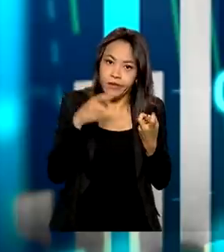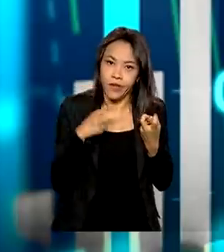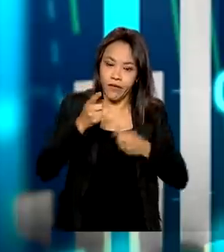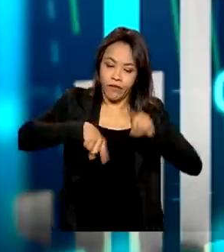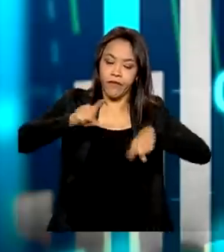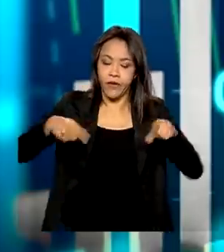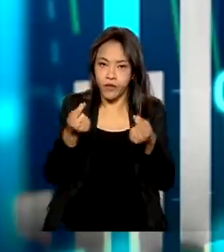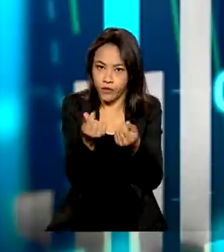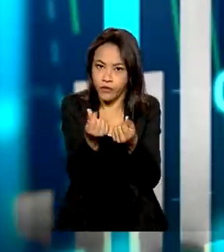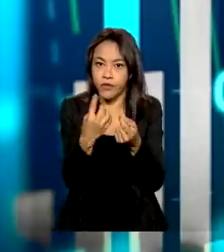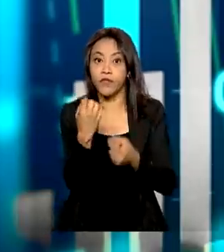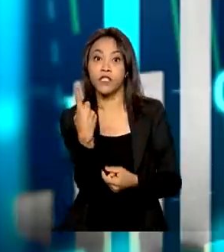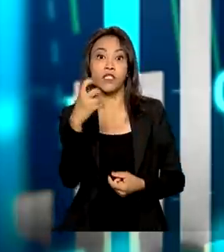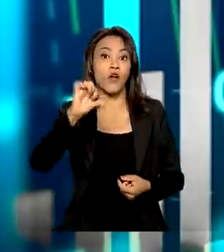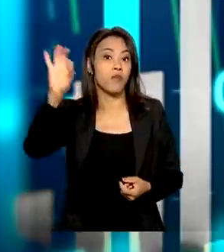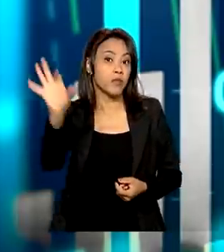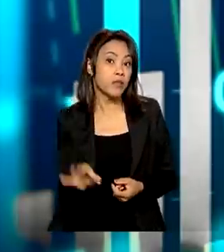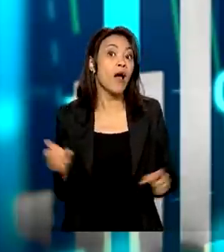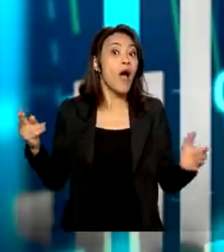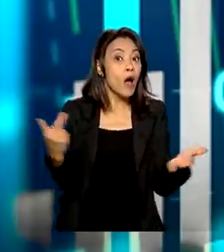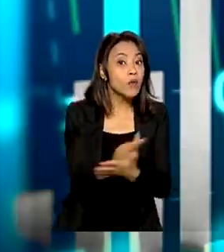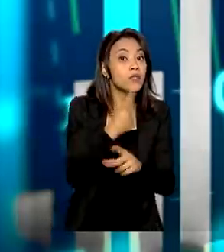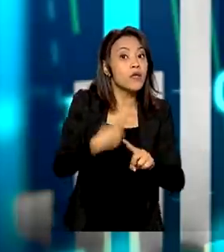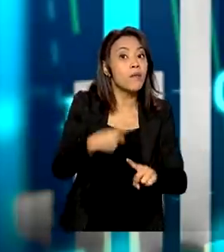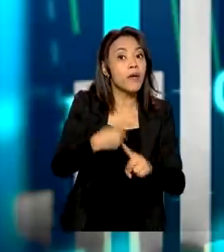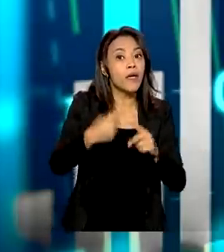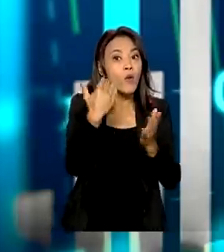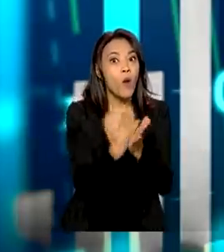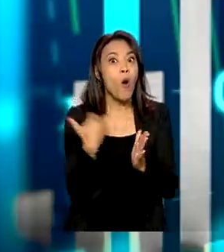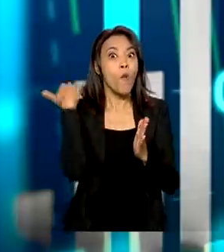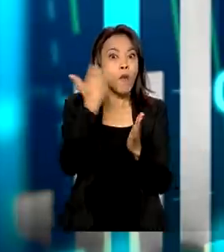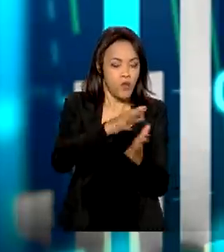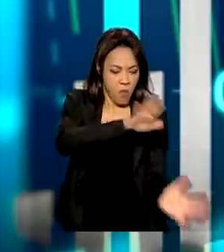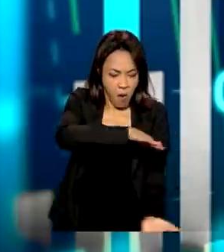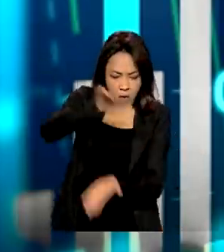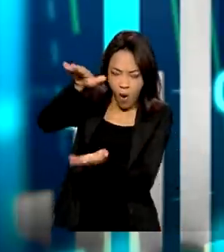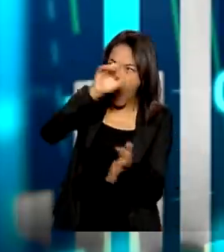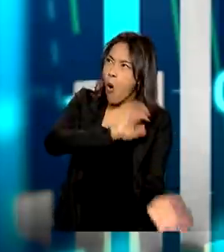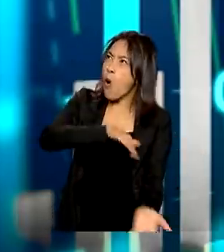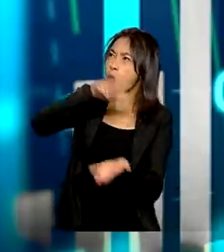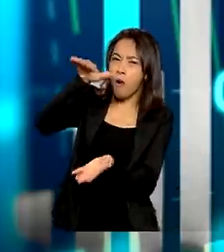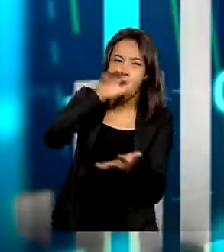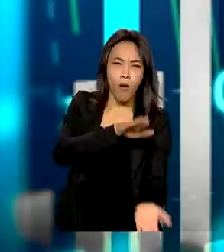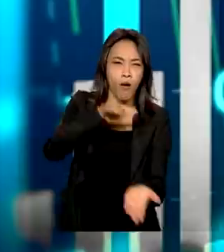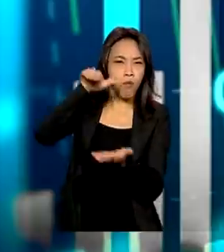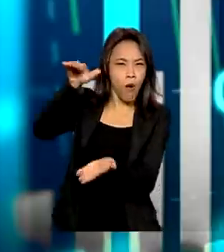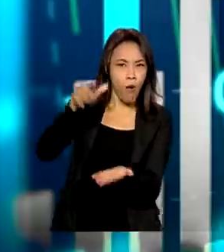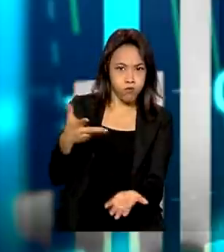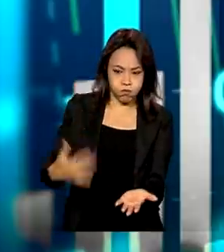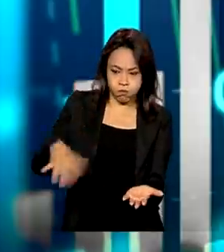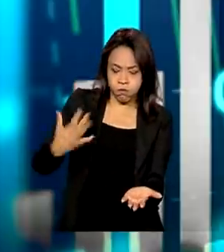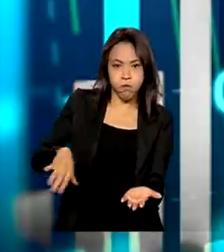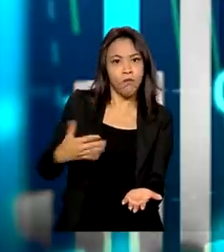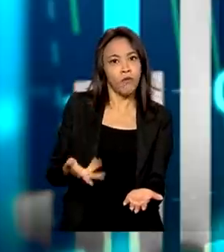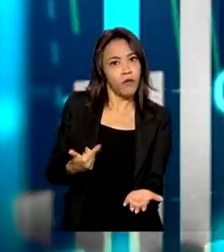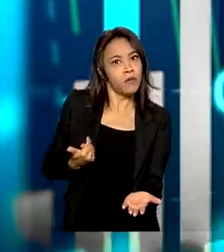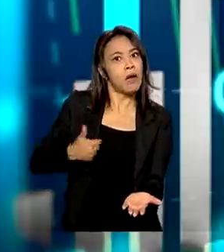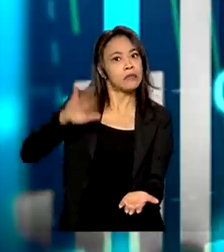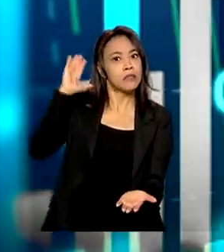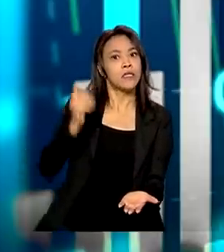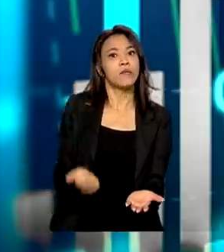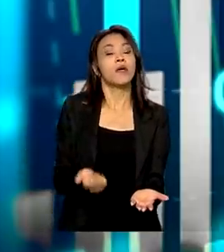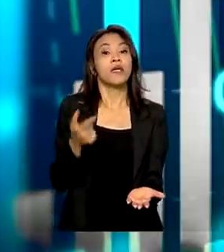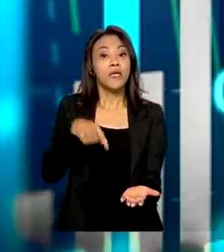aconteceu então dezenove por cento Há também um aumento do volume exportado que foi Cruzeiro e superior para o efeito o preço